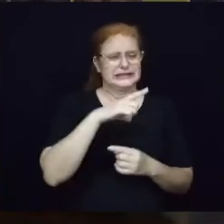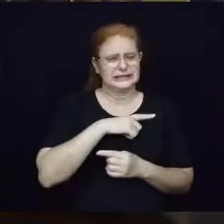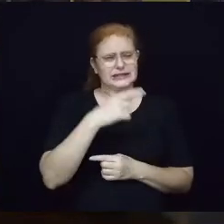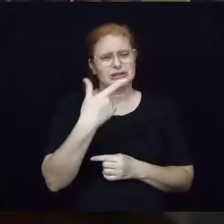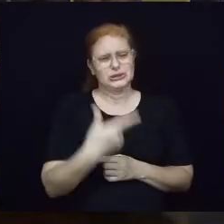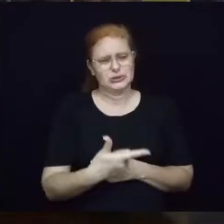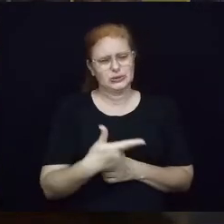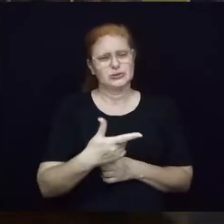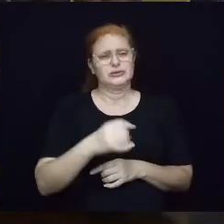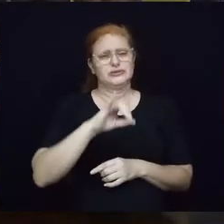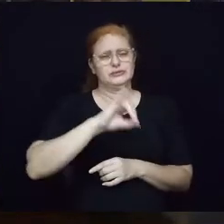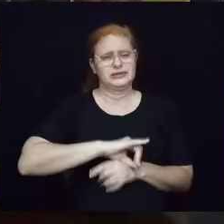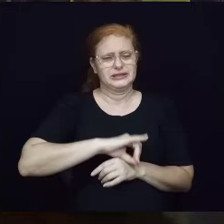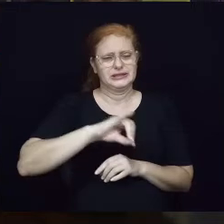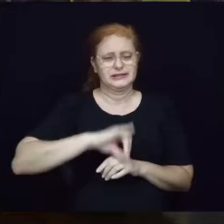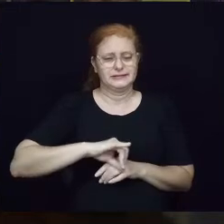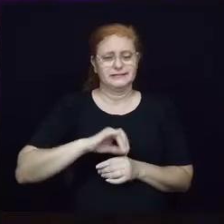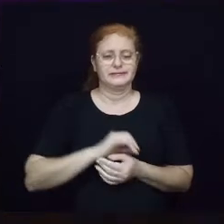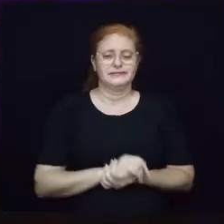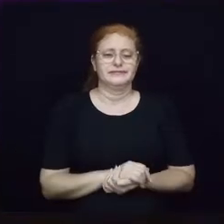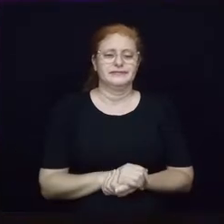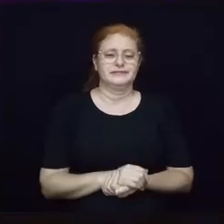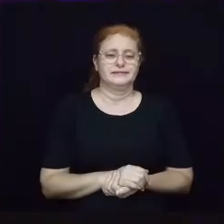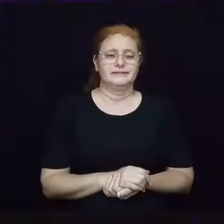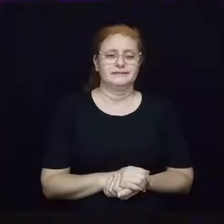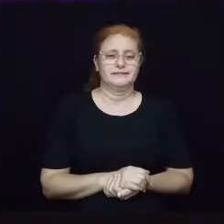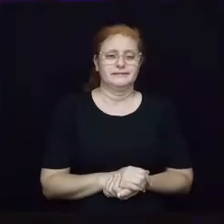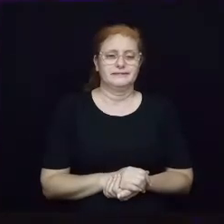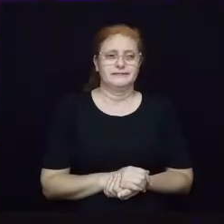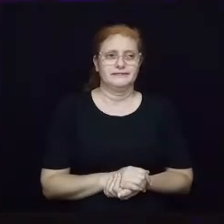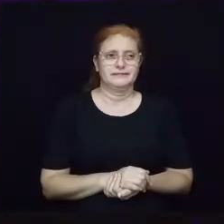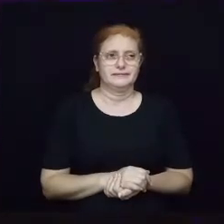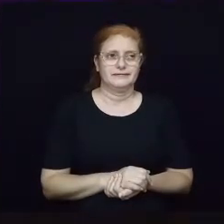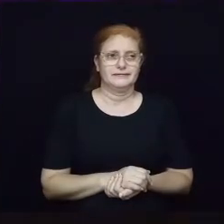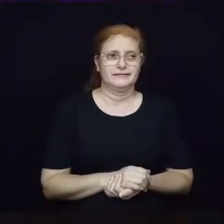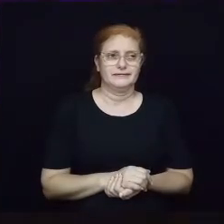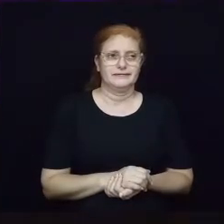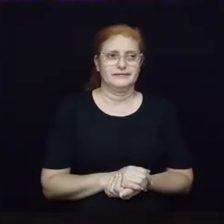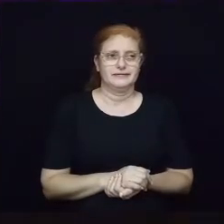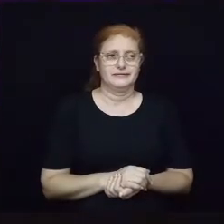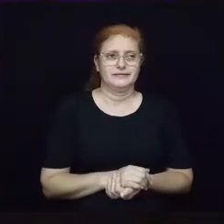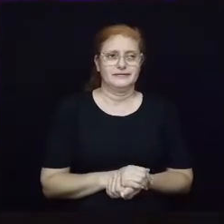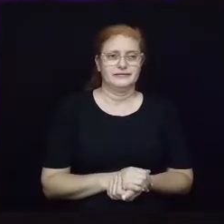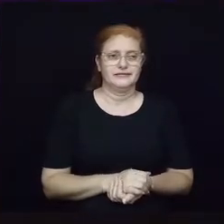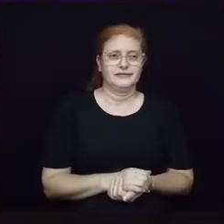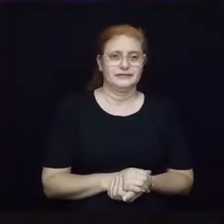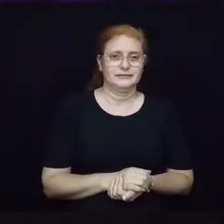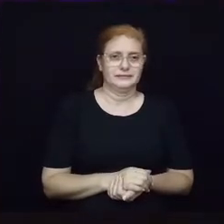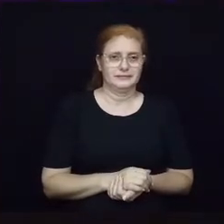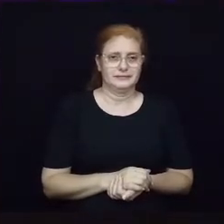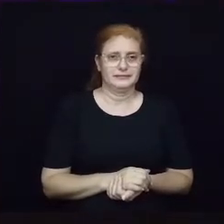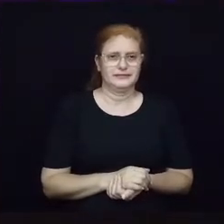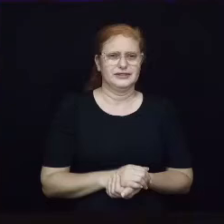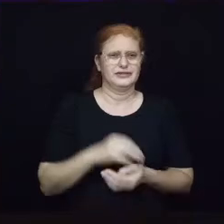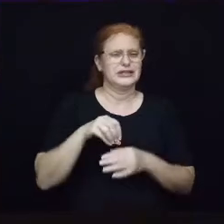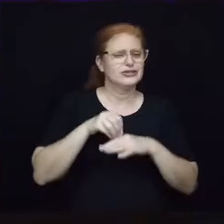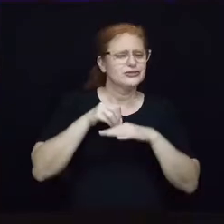menos 2 peças que sugerem manipulação.